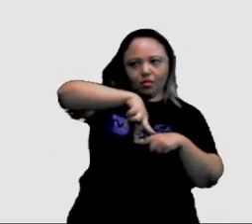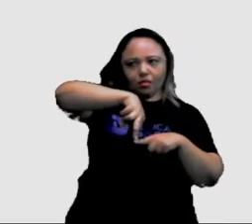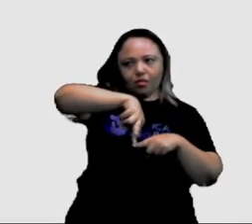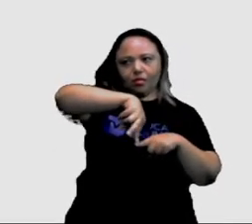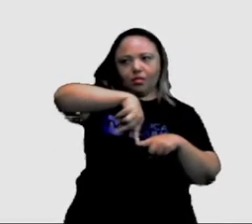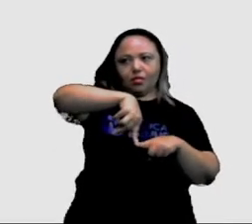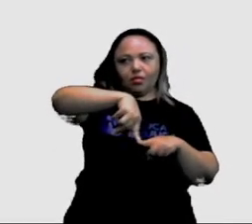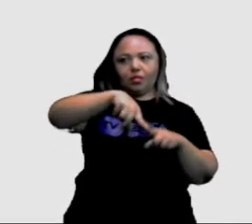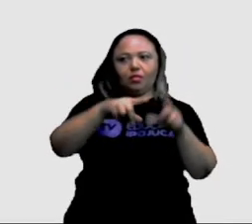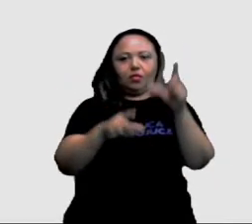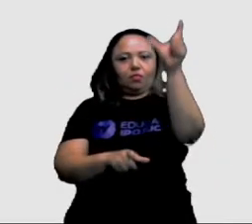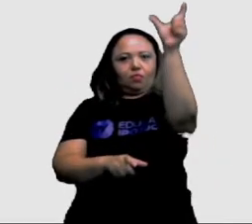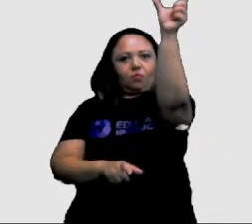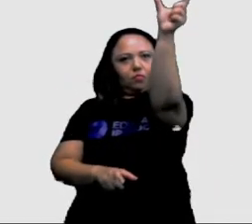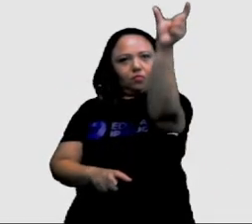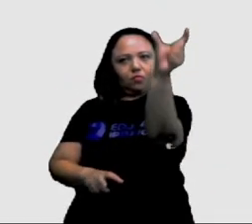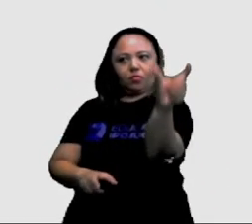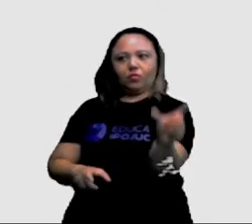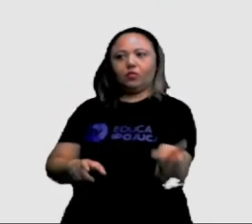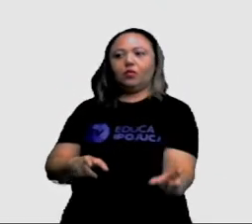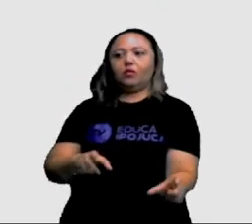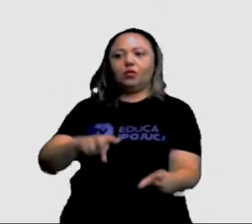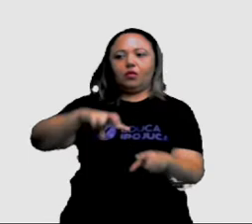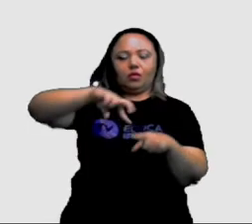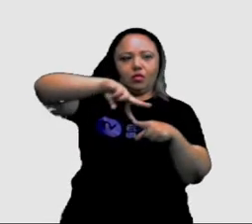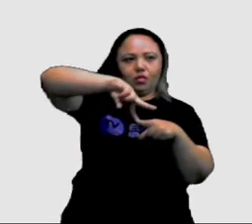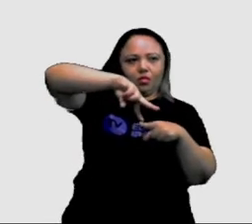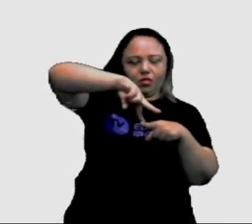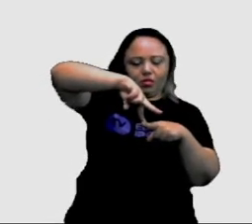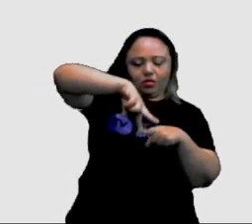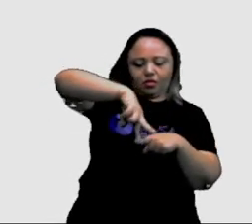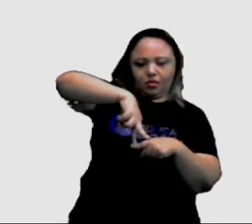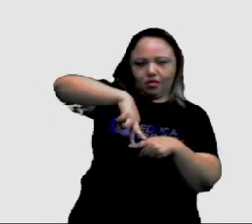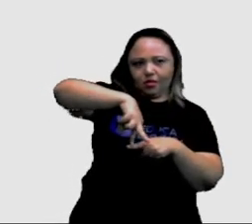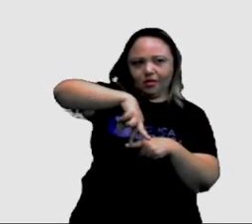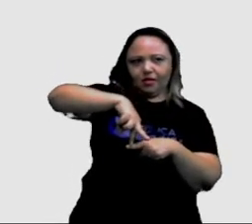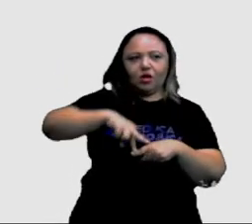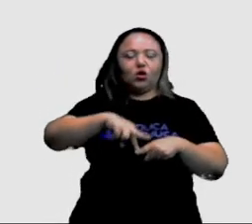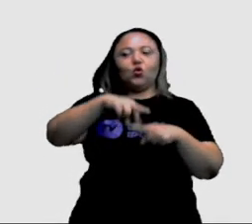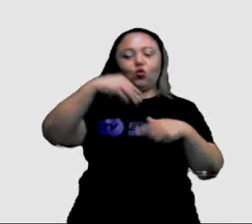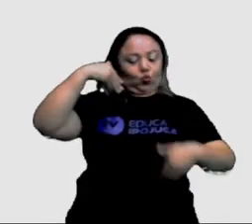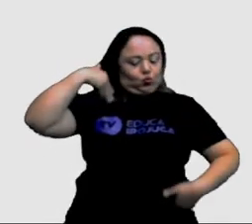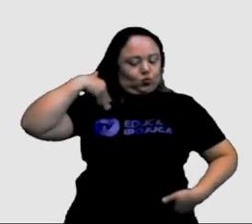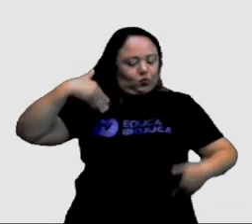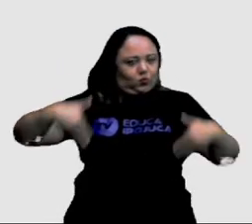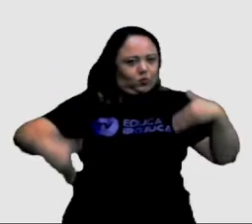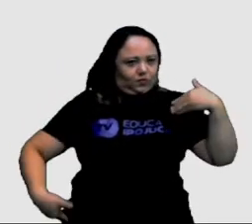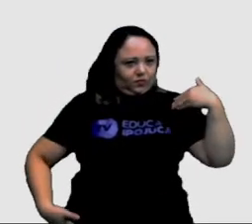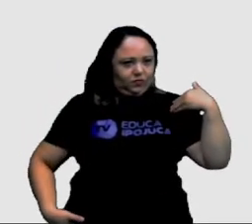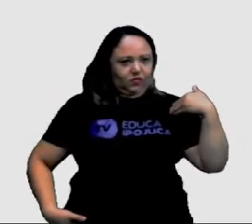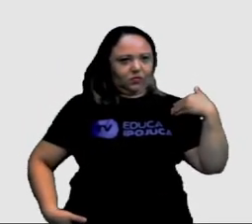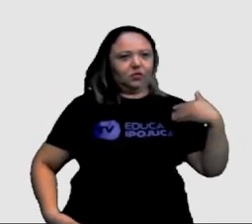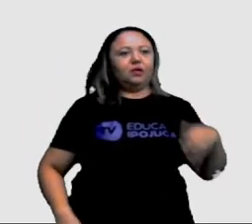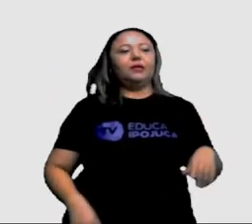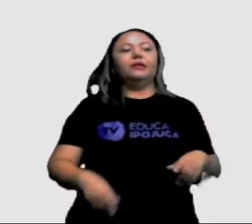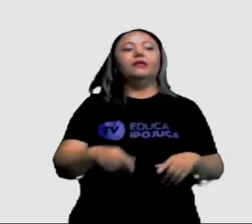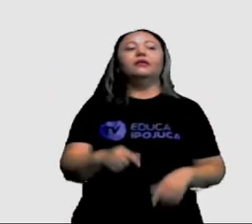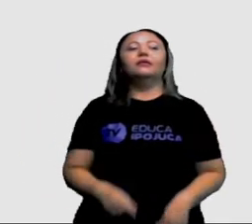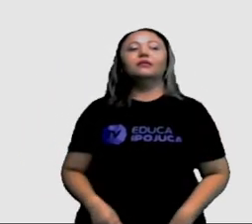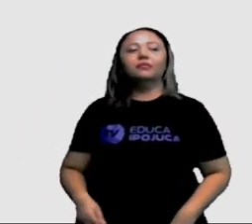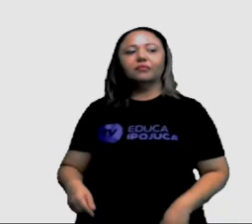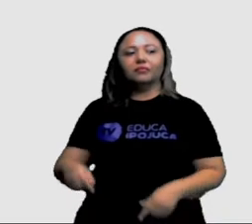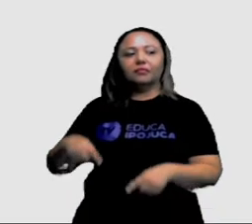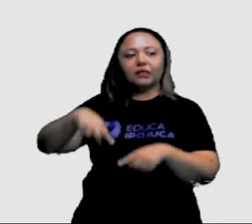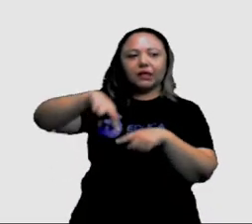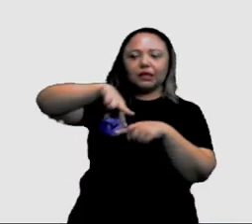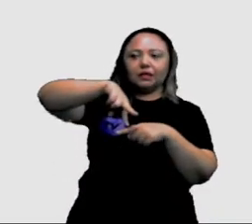O equilíbrio postural é a manutenção da posição de equilíbrio do nosso corpo. Esse equilíbrio, ele pode ser estático ou ele pode ser um